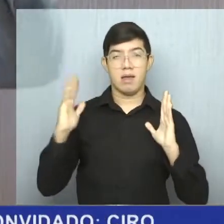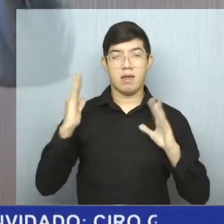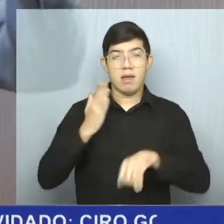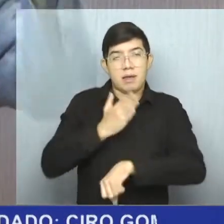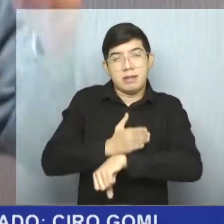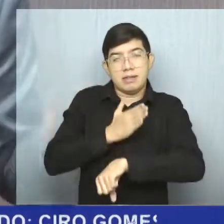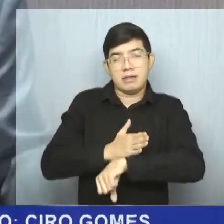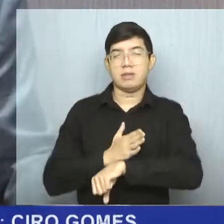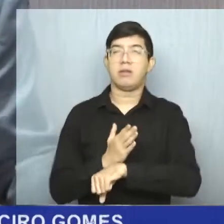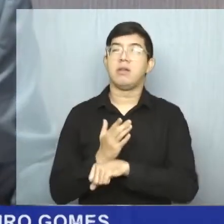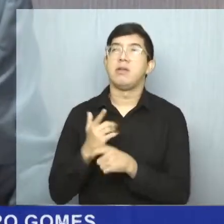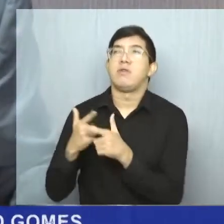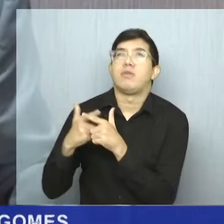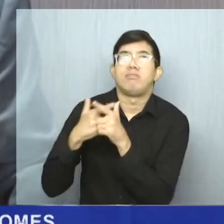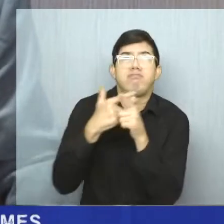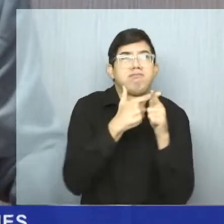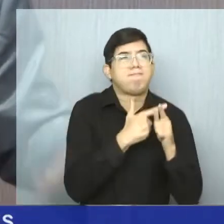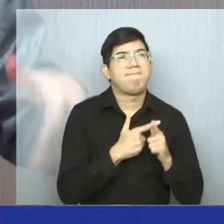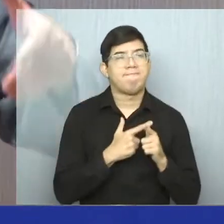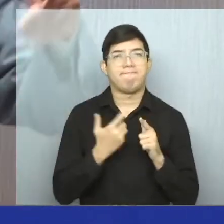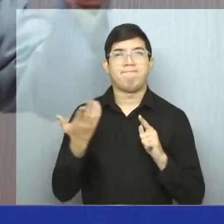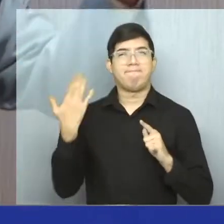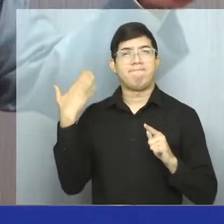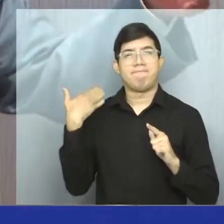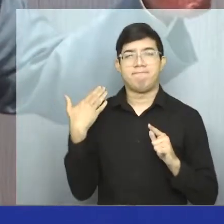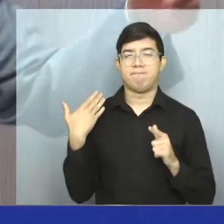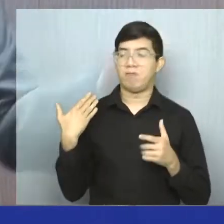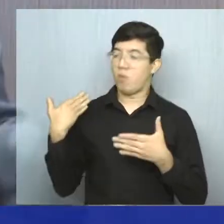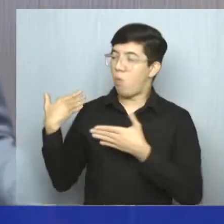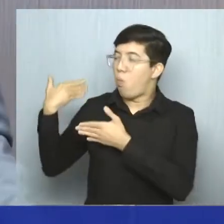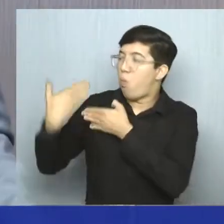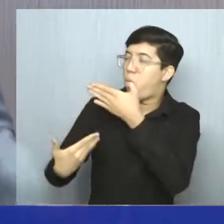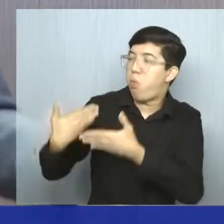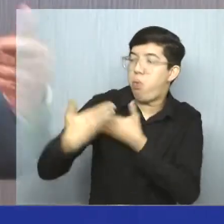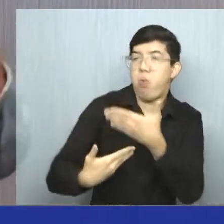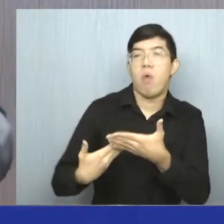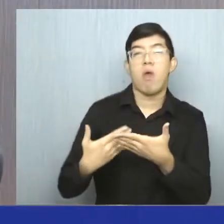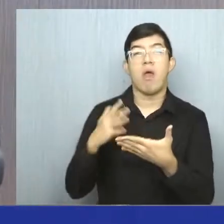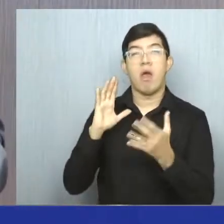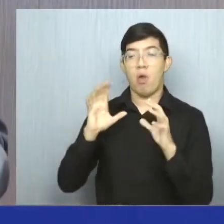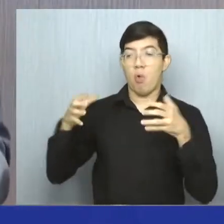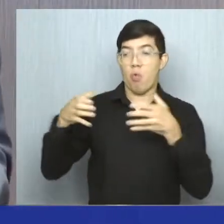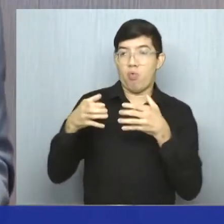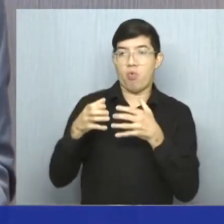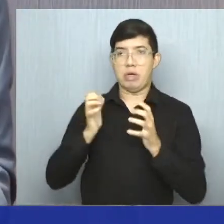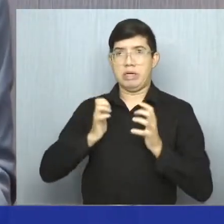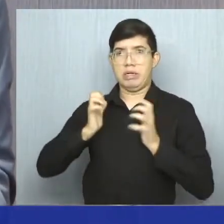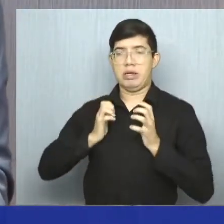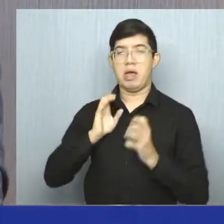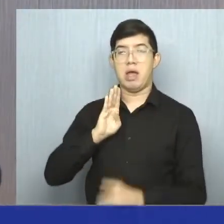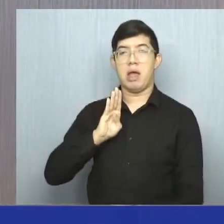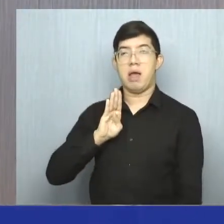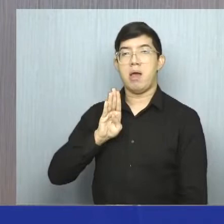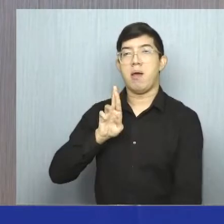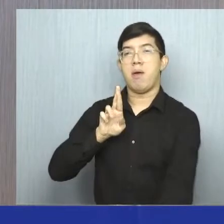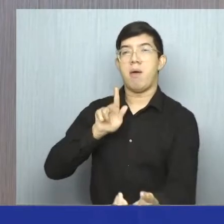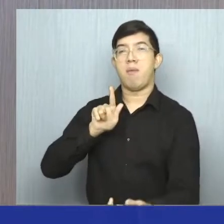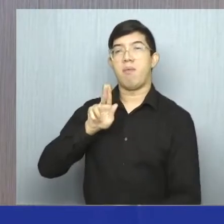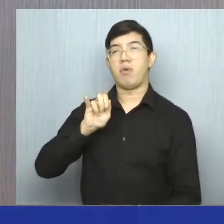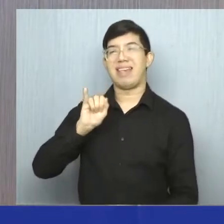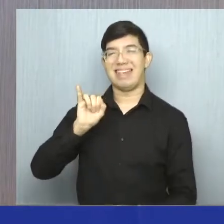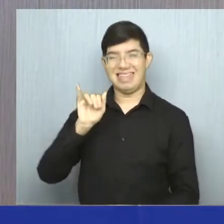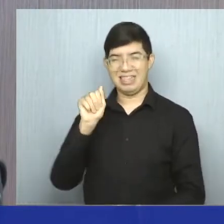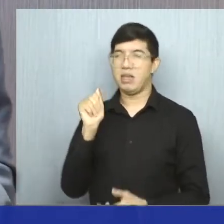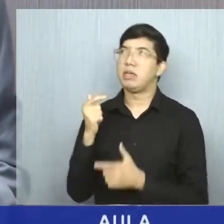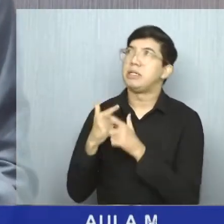expressão florescente da força do povo, num primeiro momento, uma burguesia, mas agora é avançar para a democratização